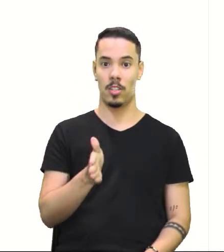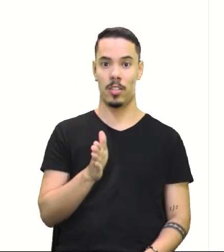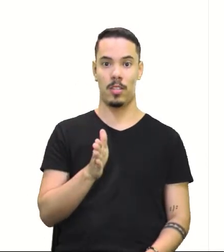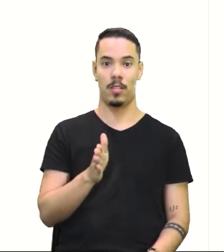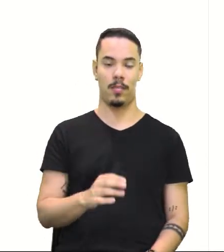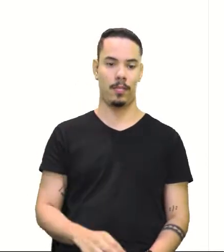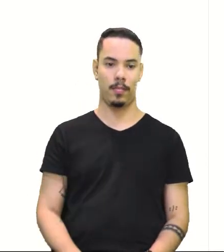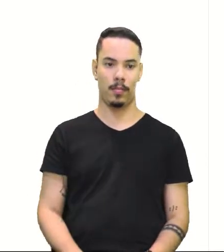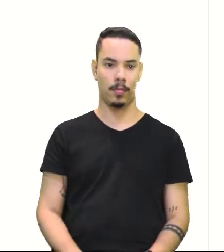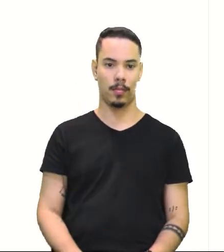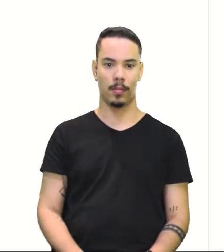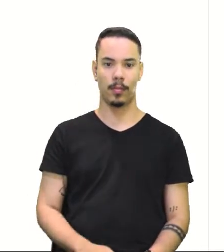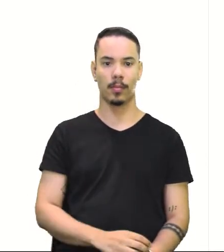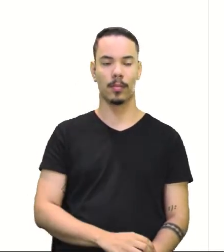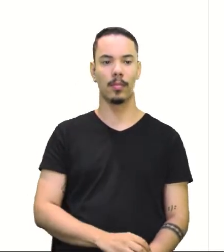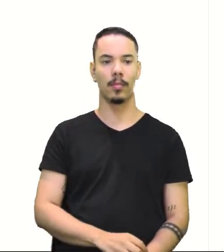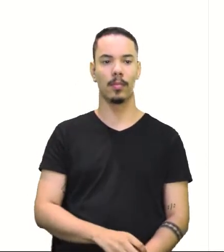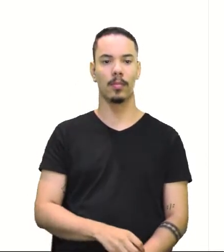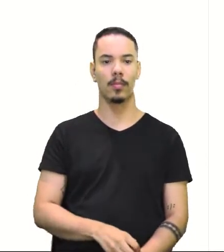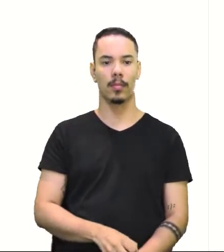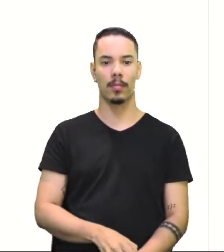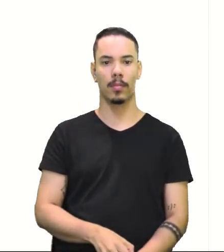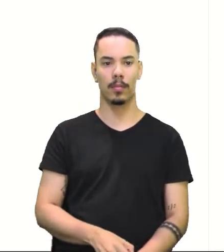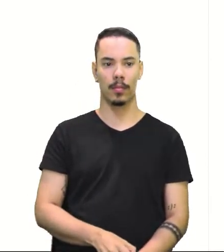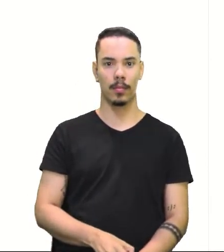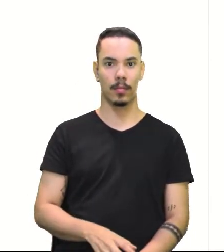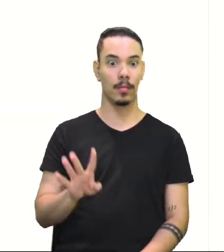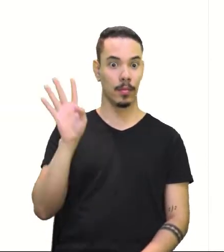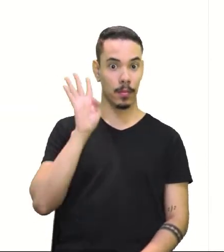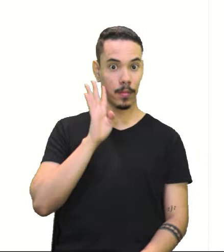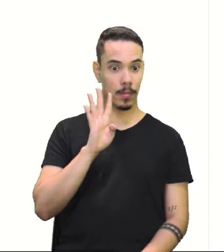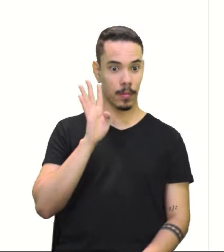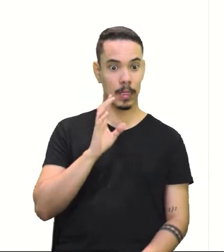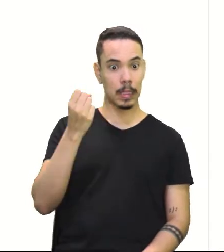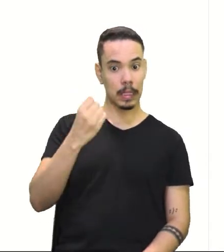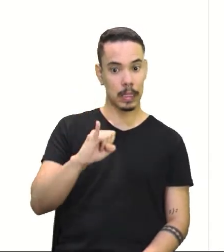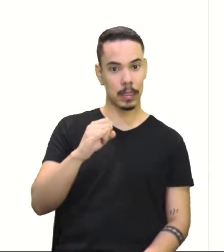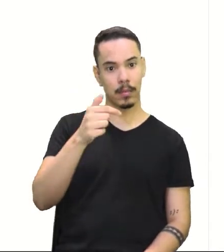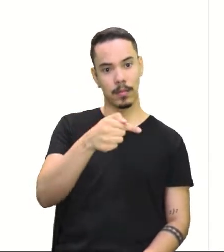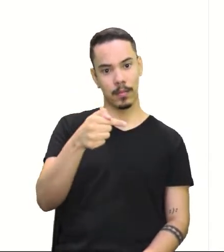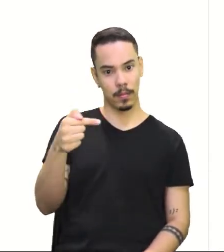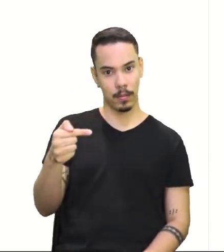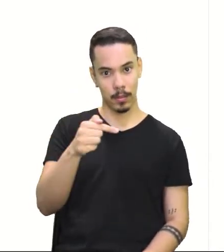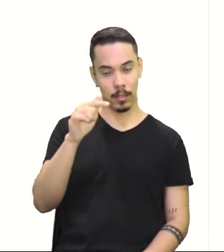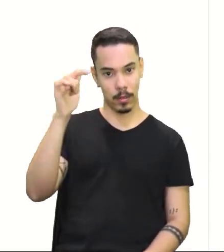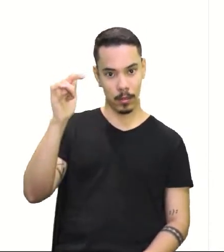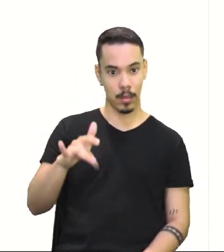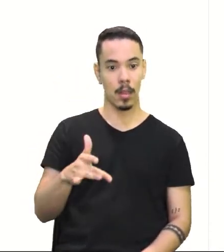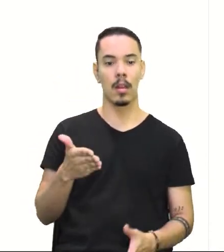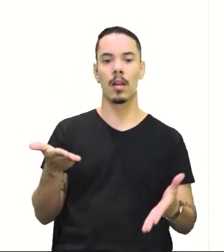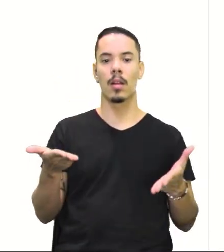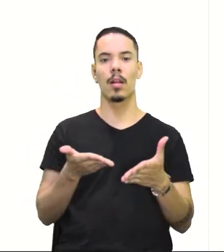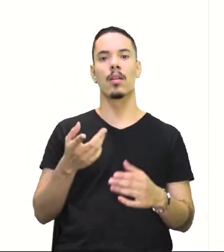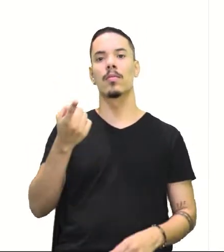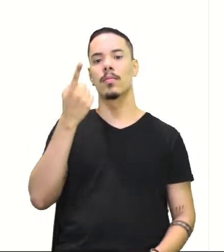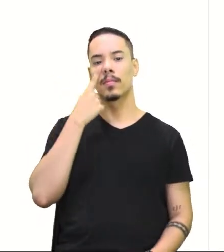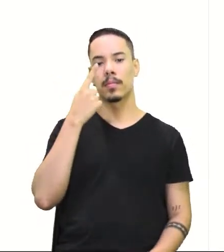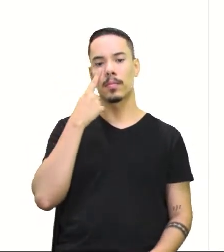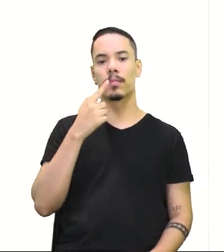da divisão. Que legal, né? Se o 77 é o resto, agora a gente vai verificar